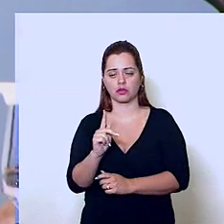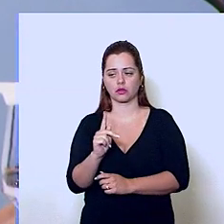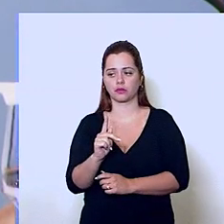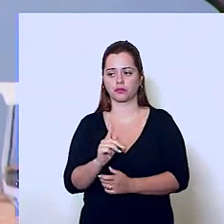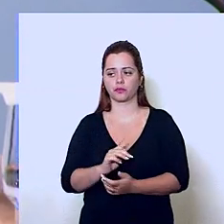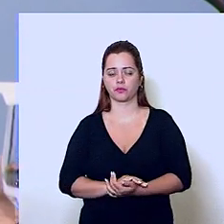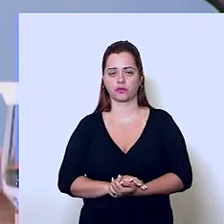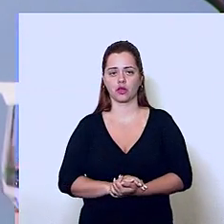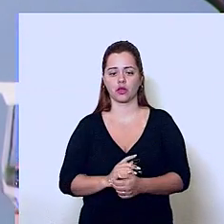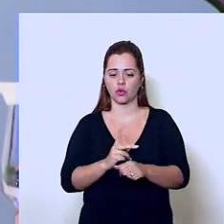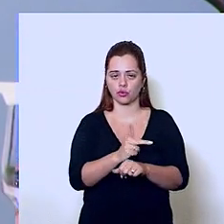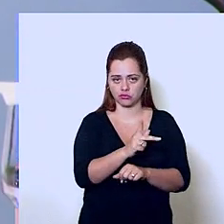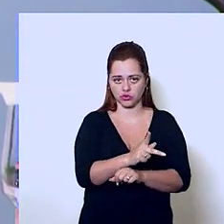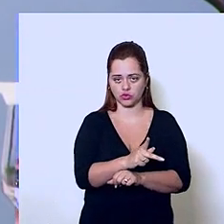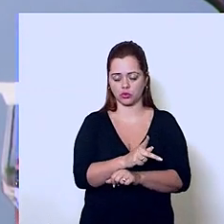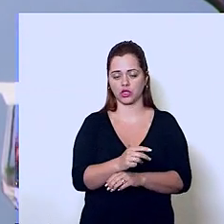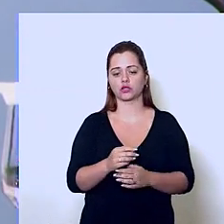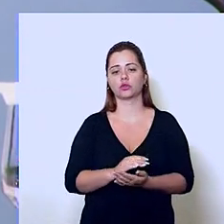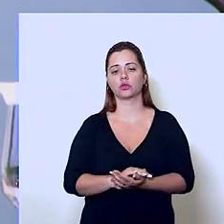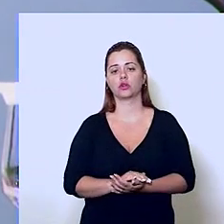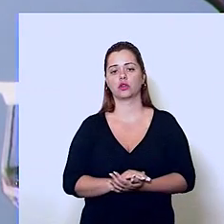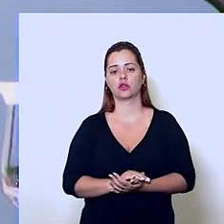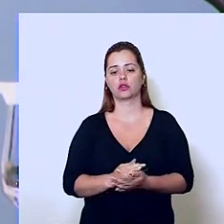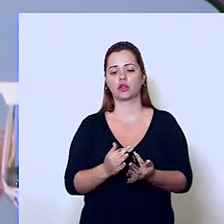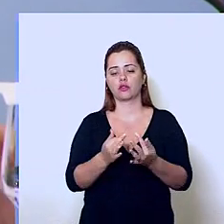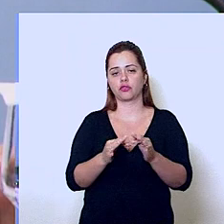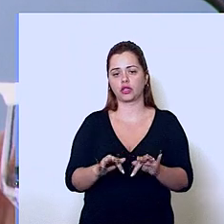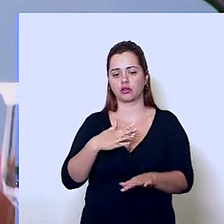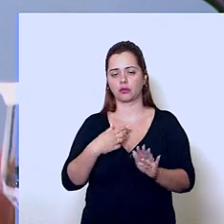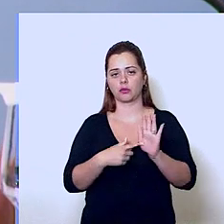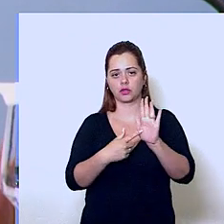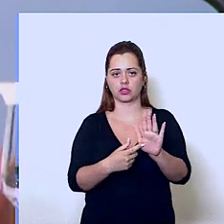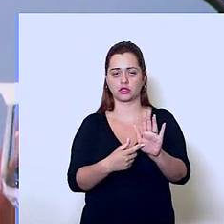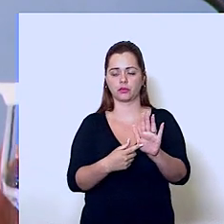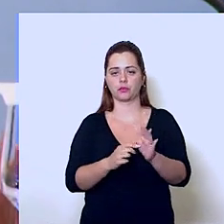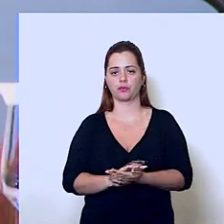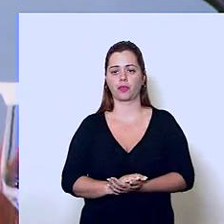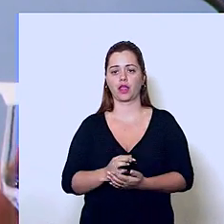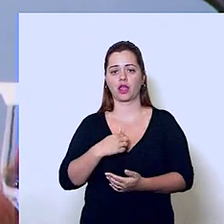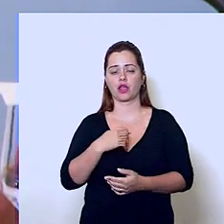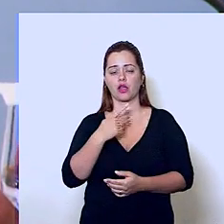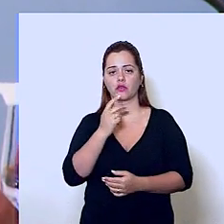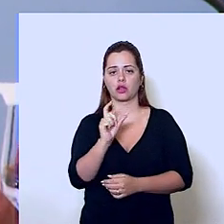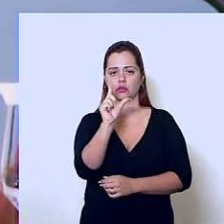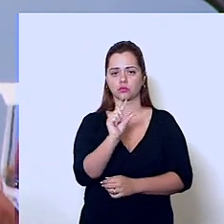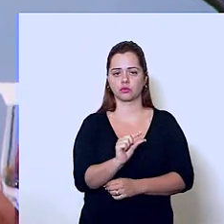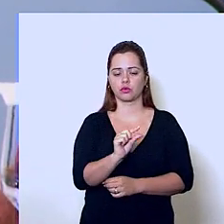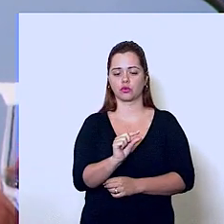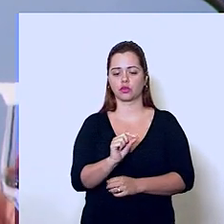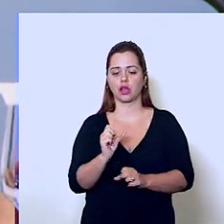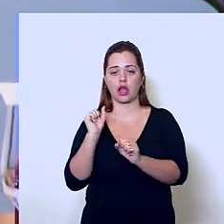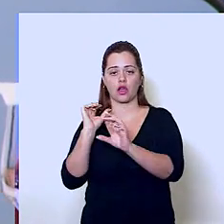continuando nessa parte mais final da minha apresentação, eu vou falar um pouquinho da formação dos diplomatas